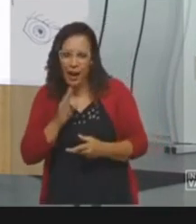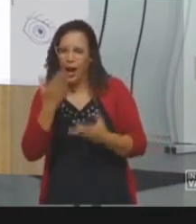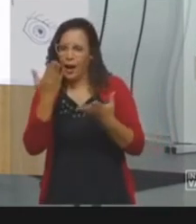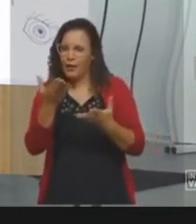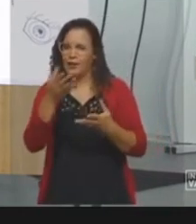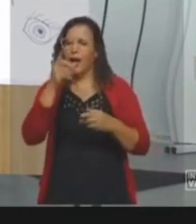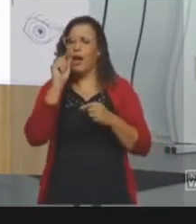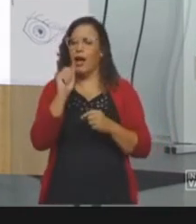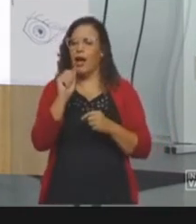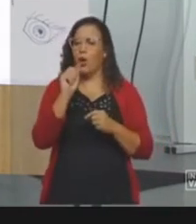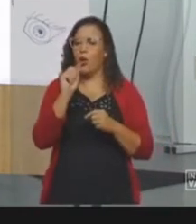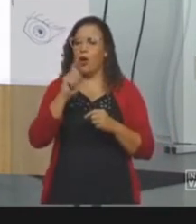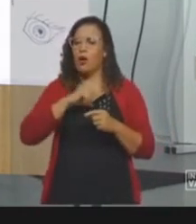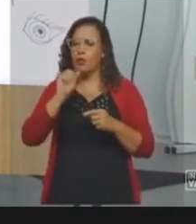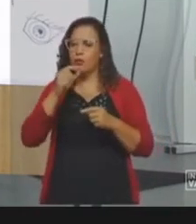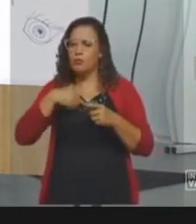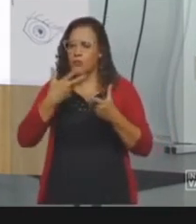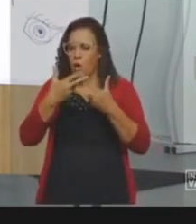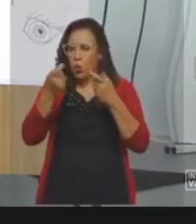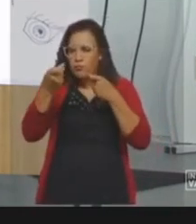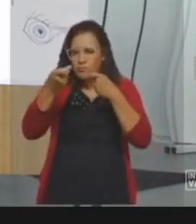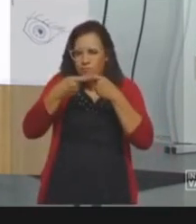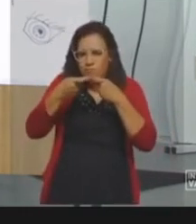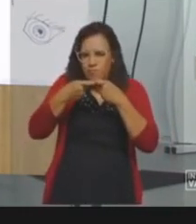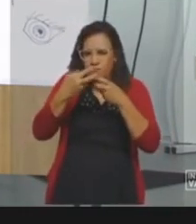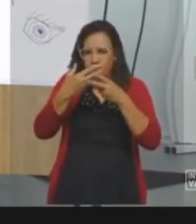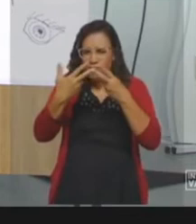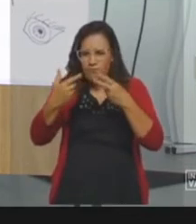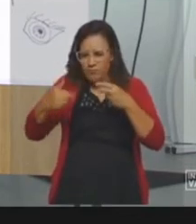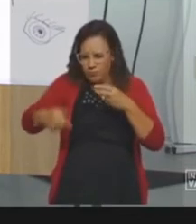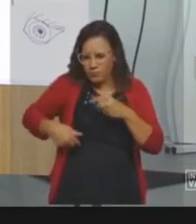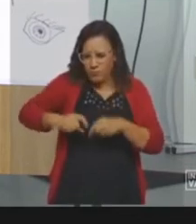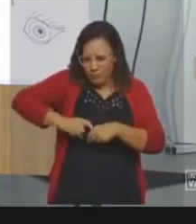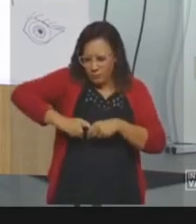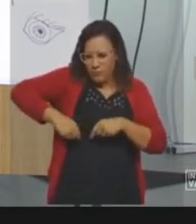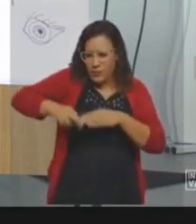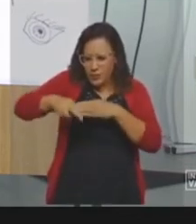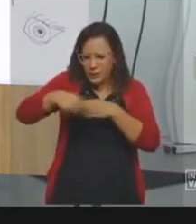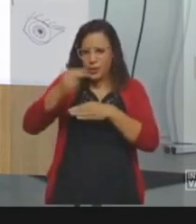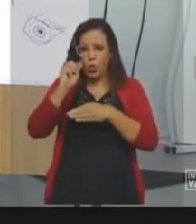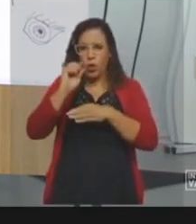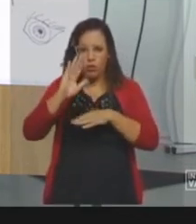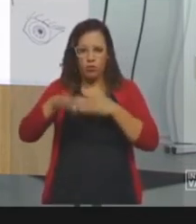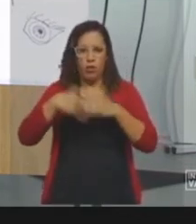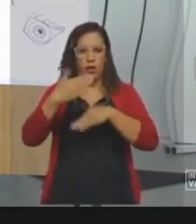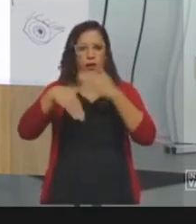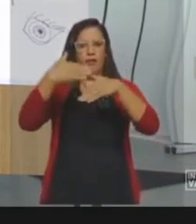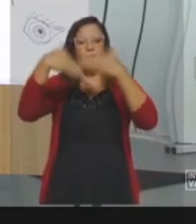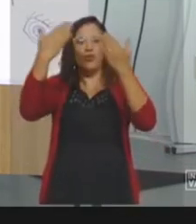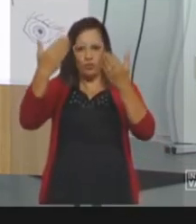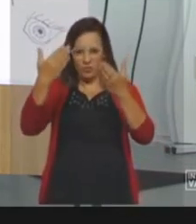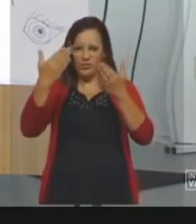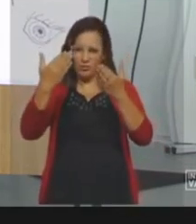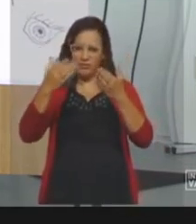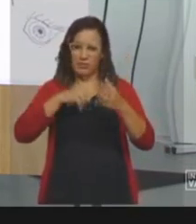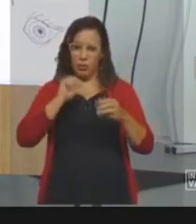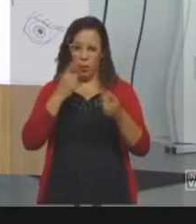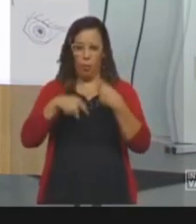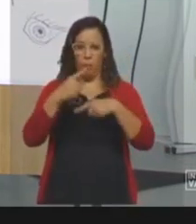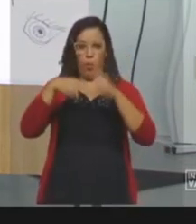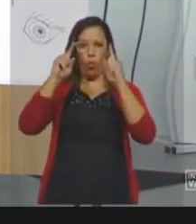gênica, eu estou falando de algo deste nível de evolução tecnológica e desenvolvimento